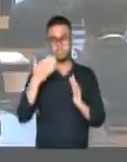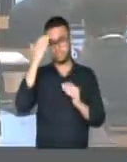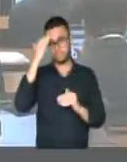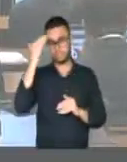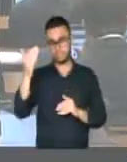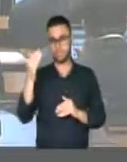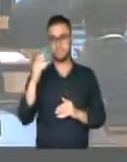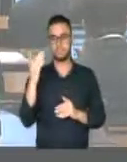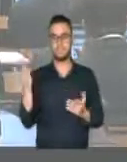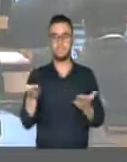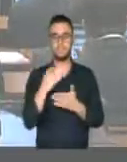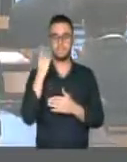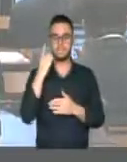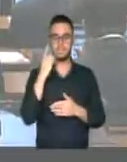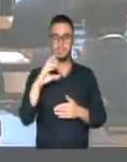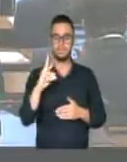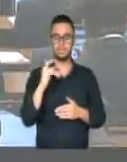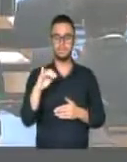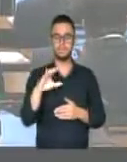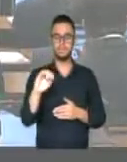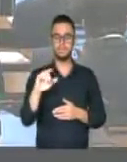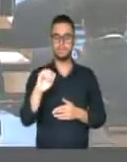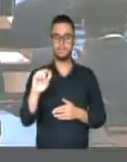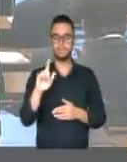Deputado Chico Alencar.